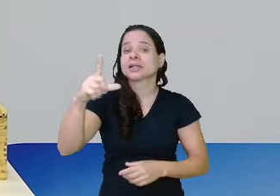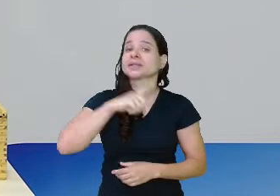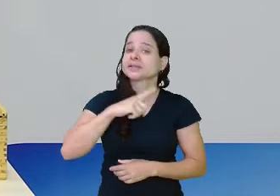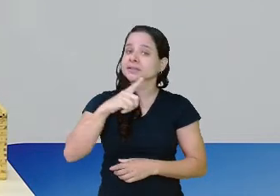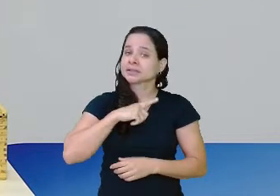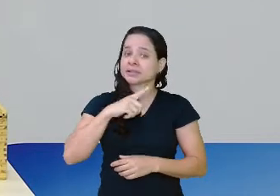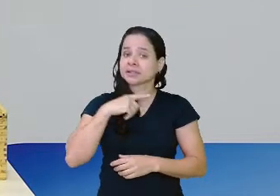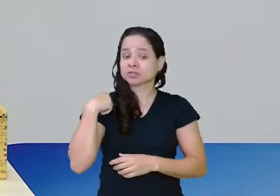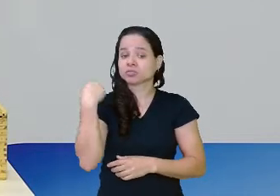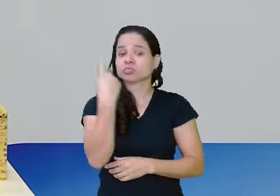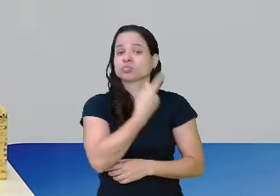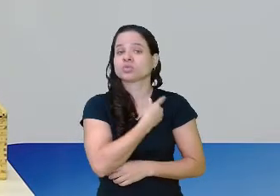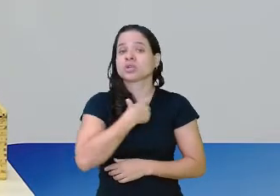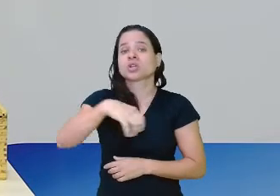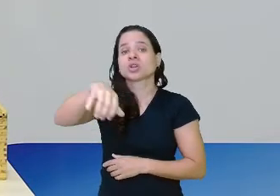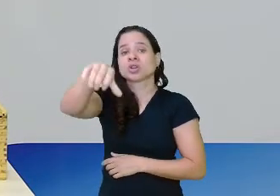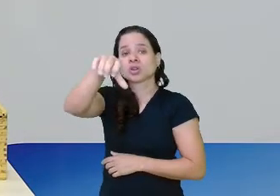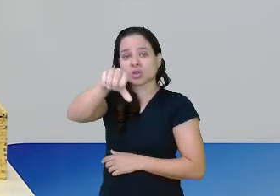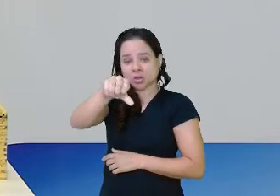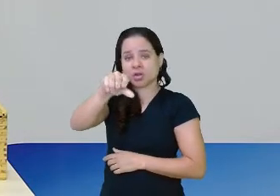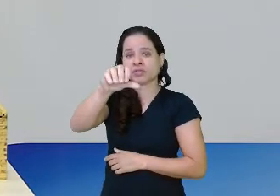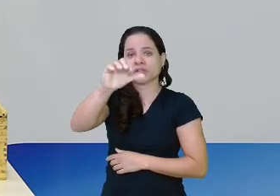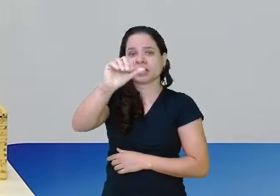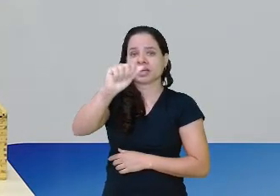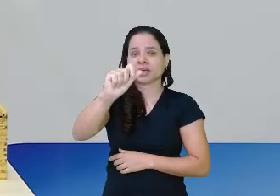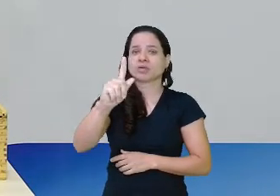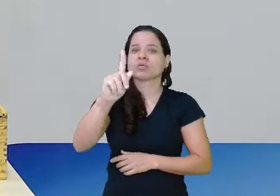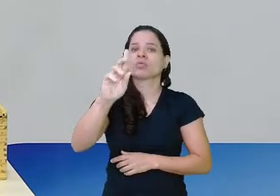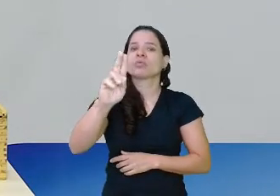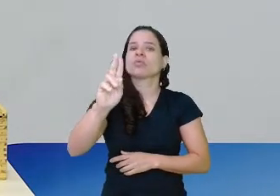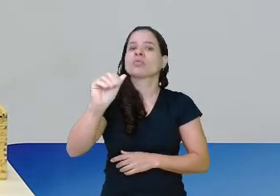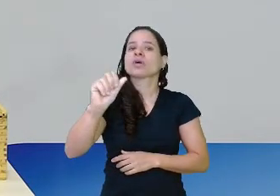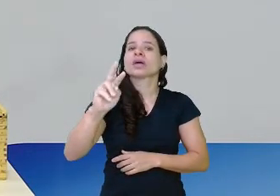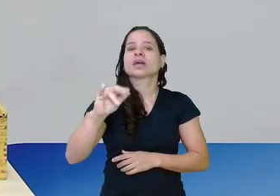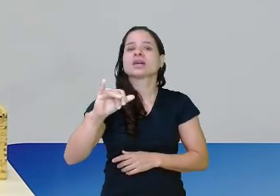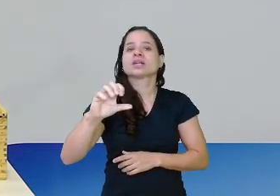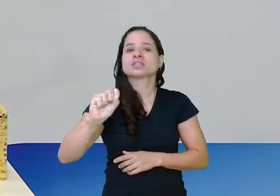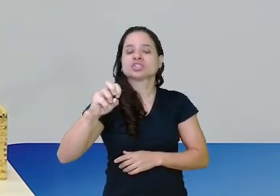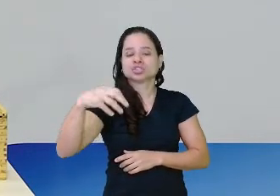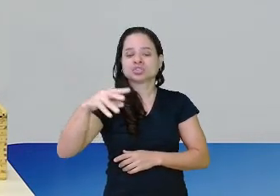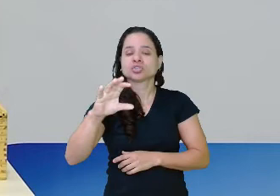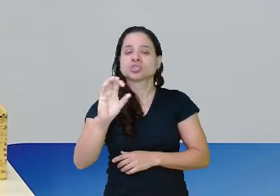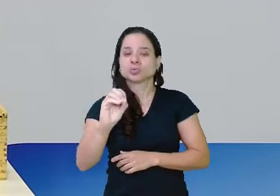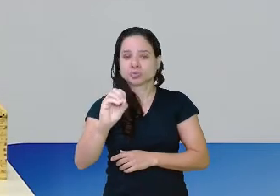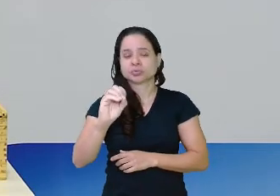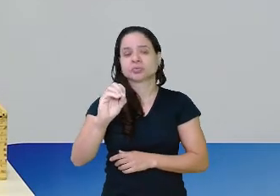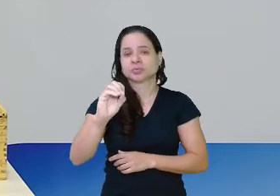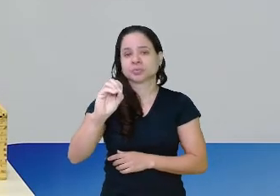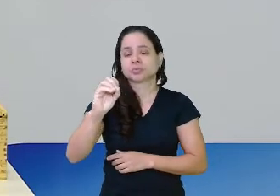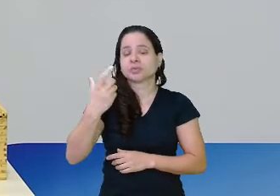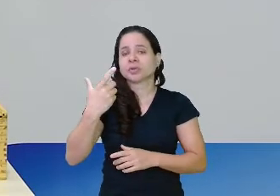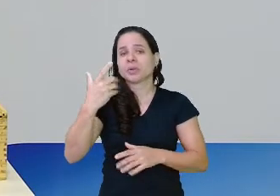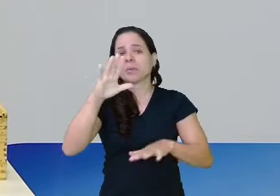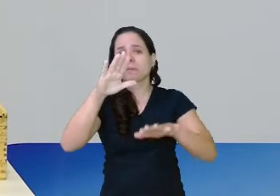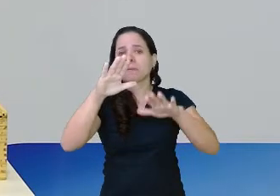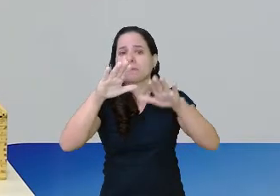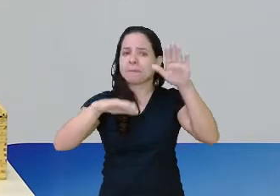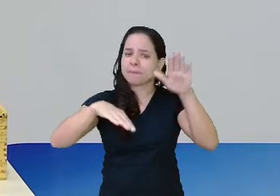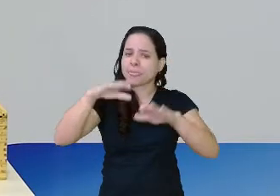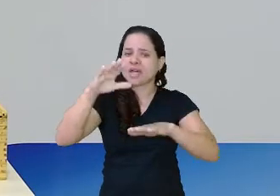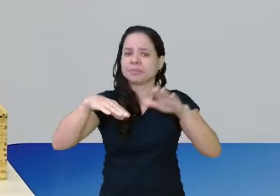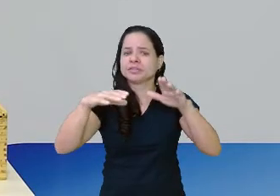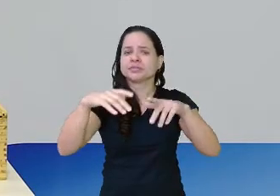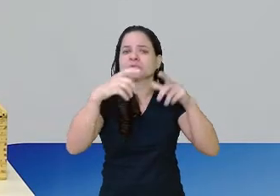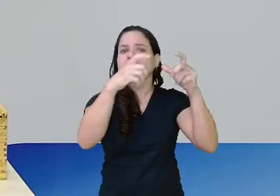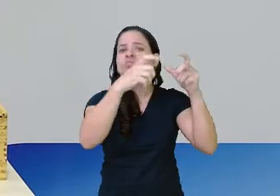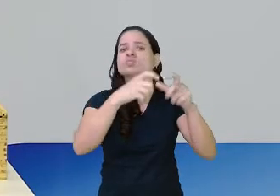temos 9 algarismos que formam os nossos números. E dependendo da posição